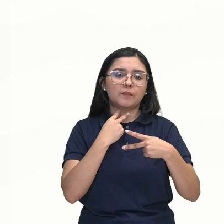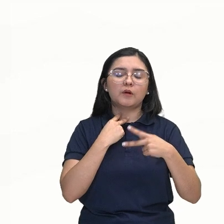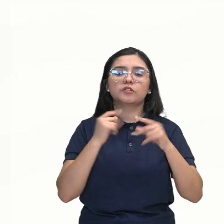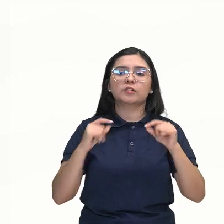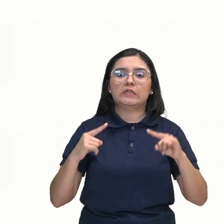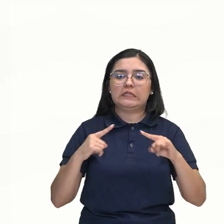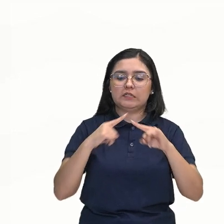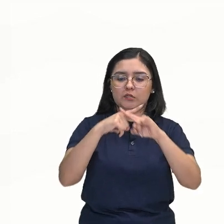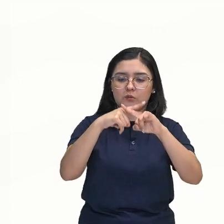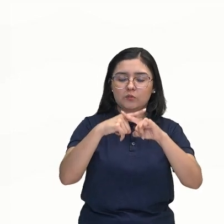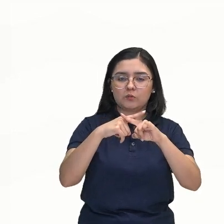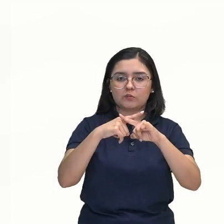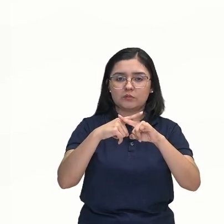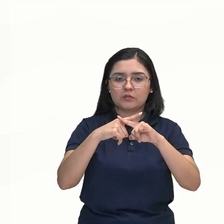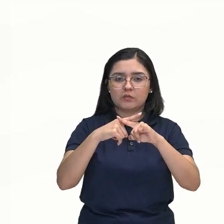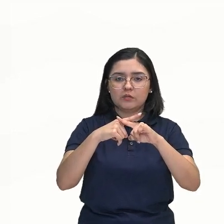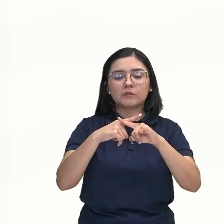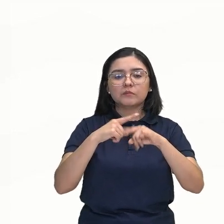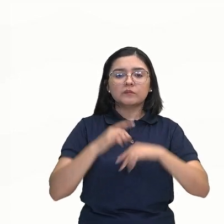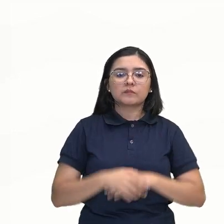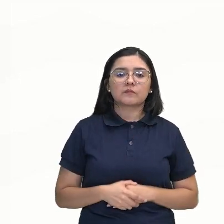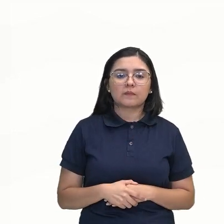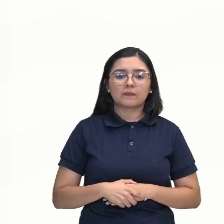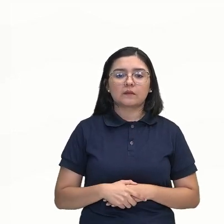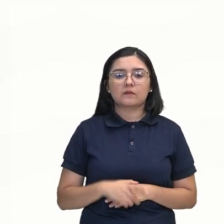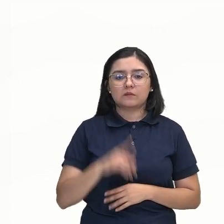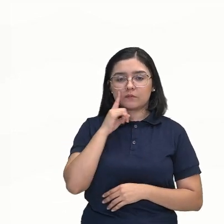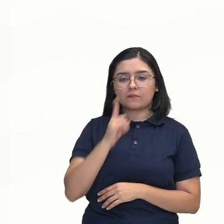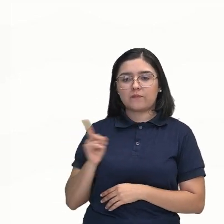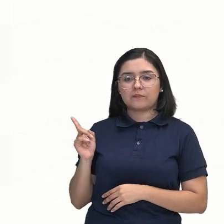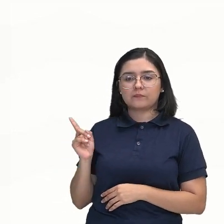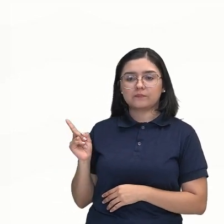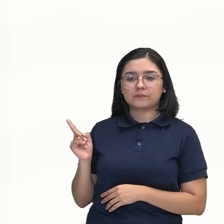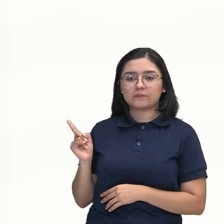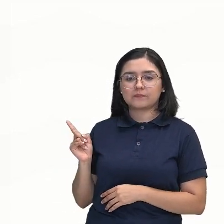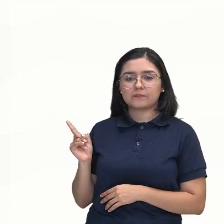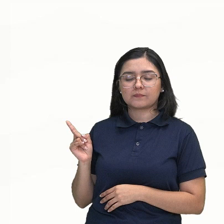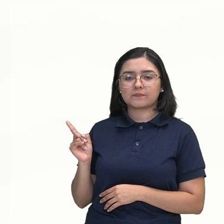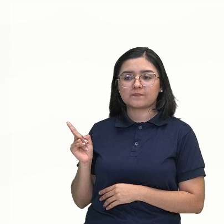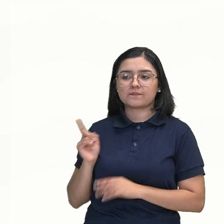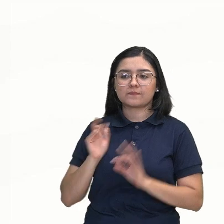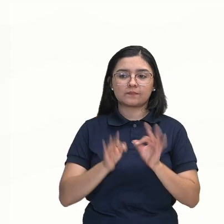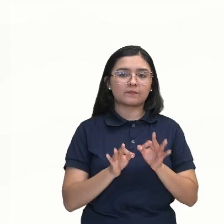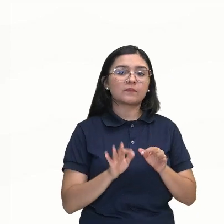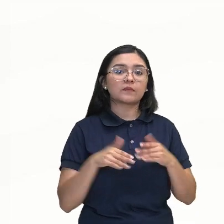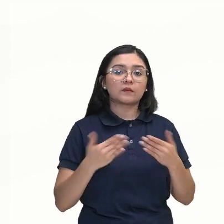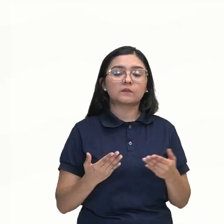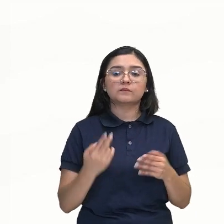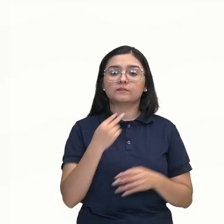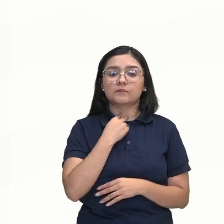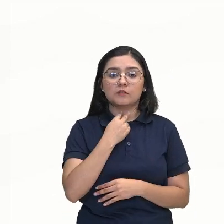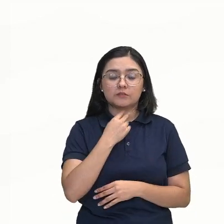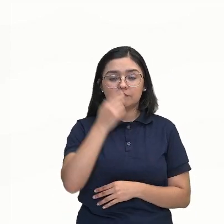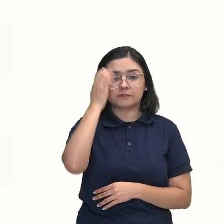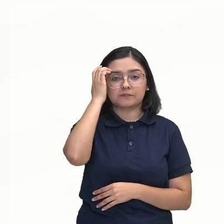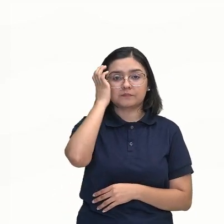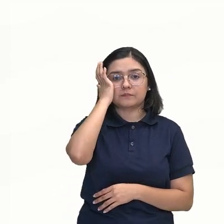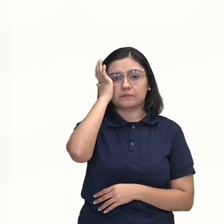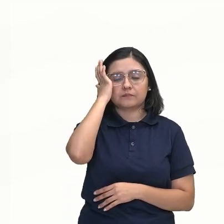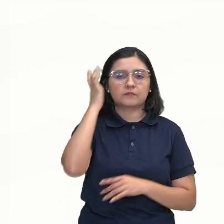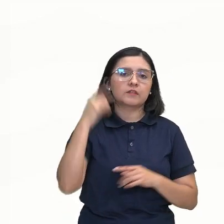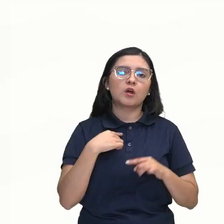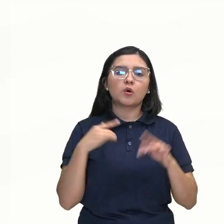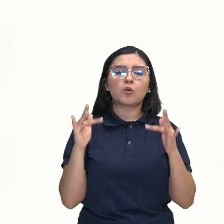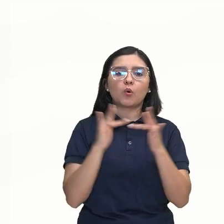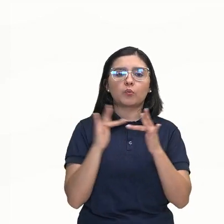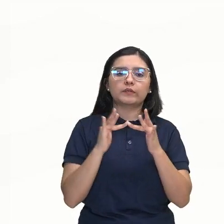ter linhas cruzadas, ok? Então, ela não pode, né, se tocar ali pelo